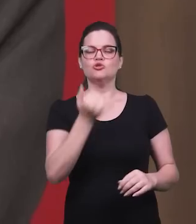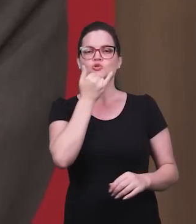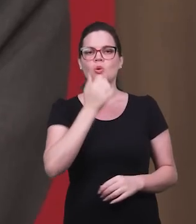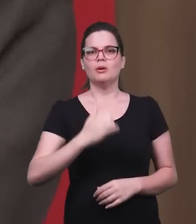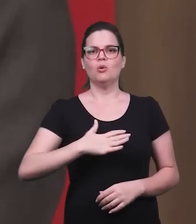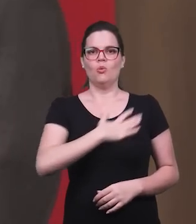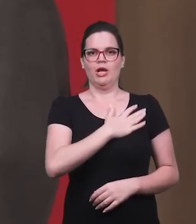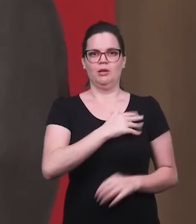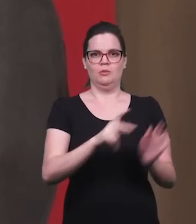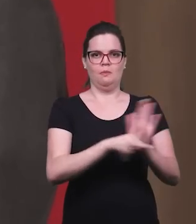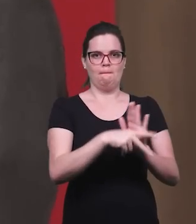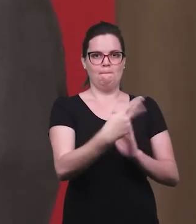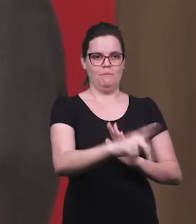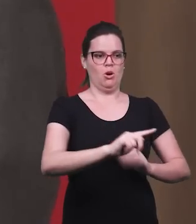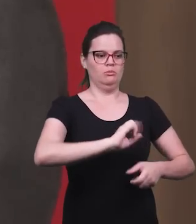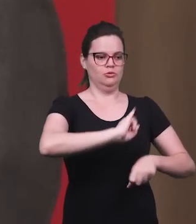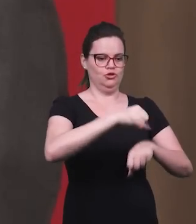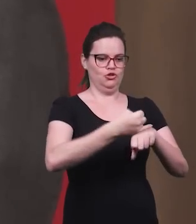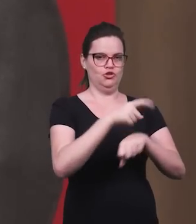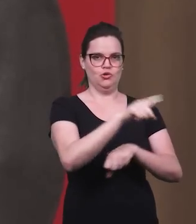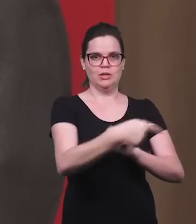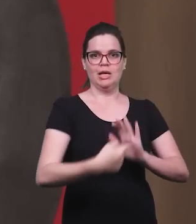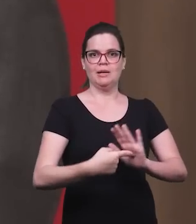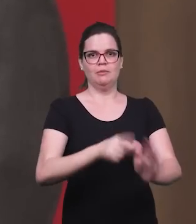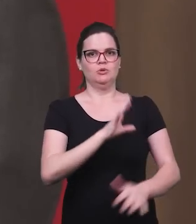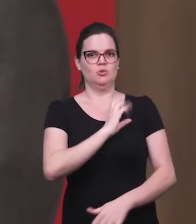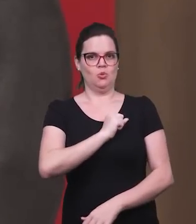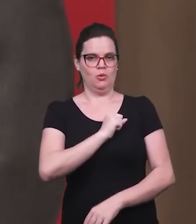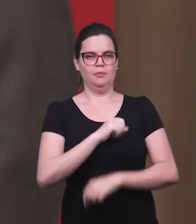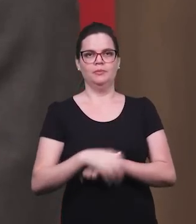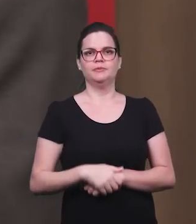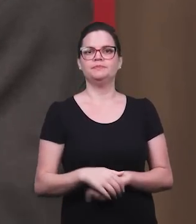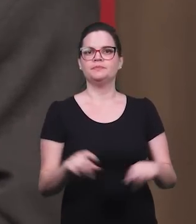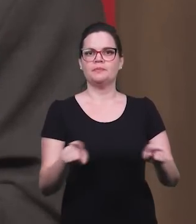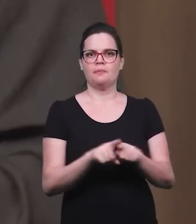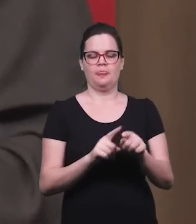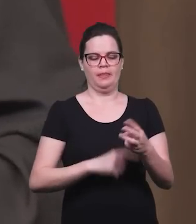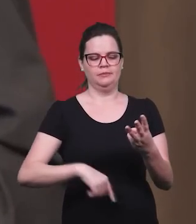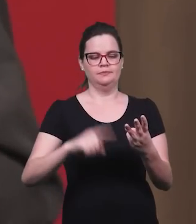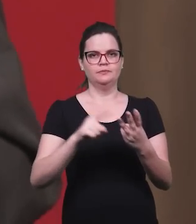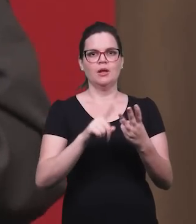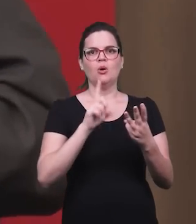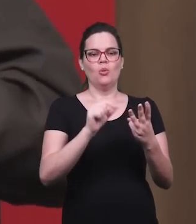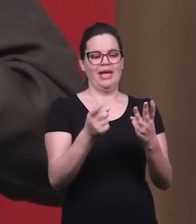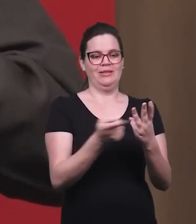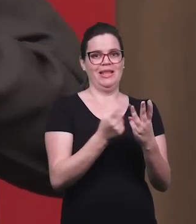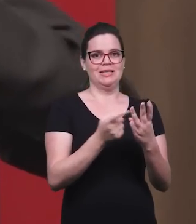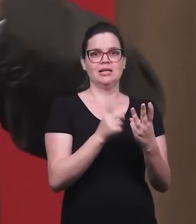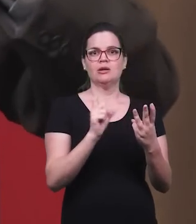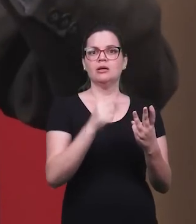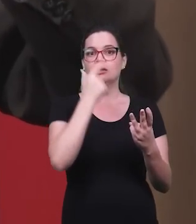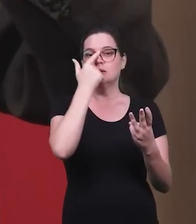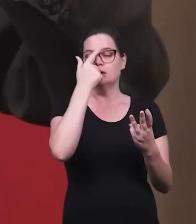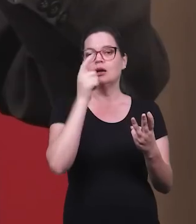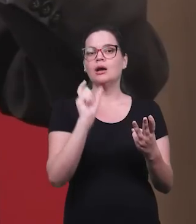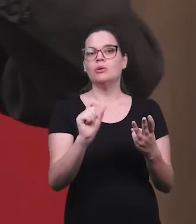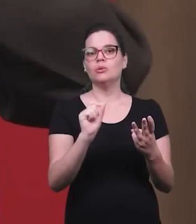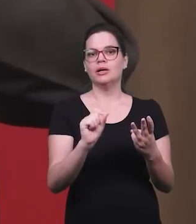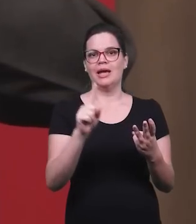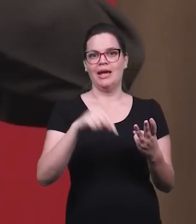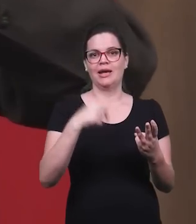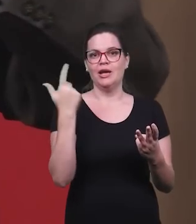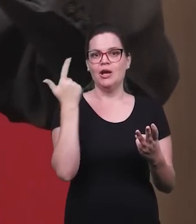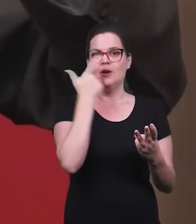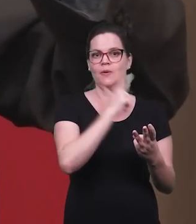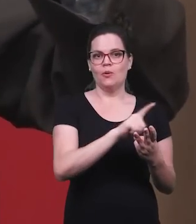Jerusalém. E o terceiro sinal é tomar posse da área do templo e voltar a sacrificar. Aí observa, lá em Jerusalém,